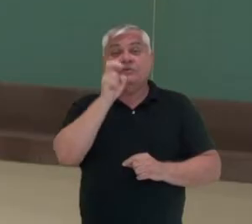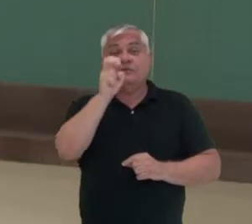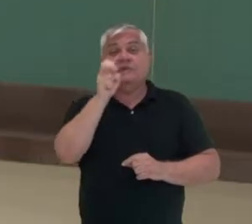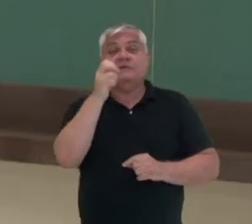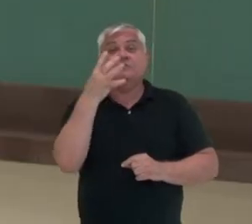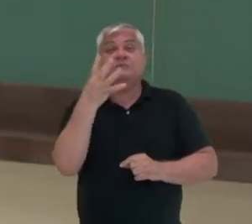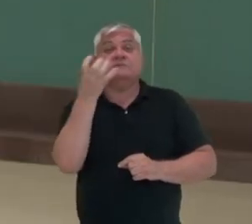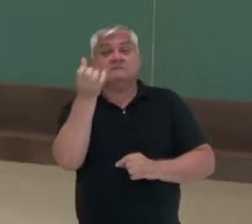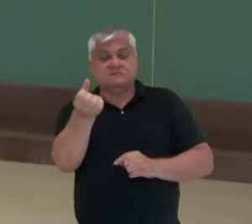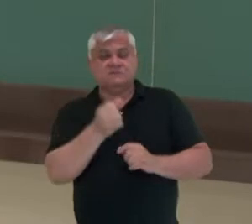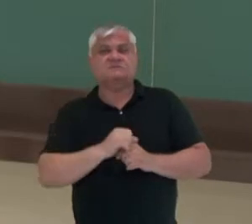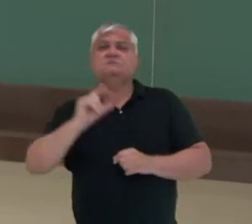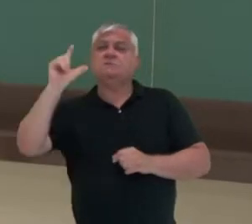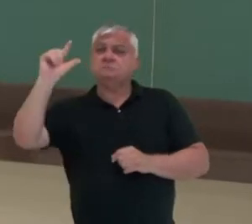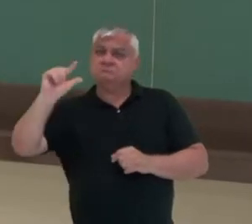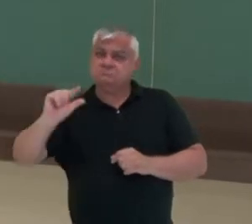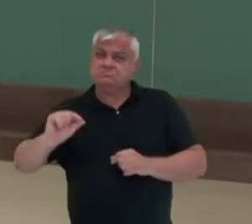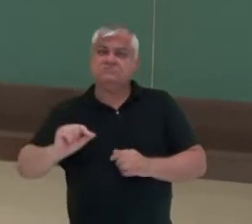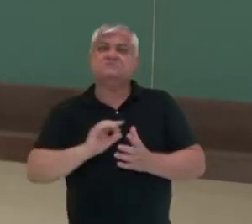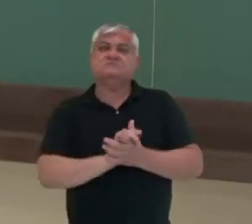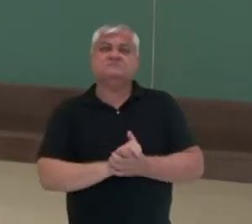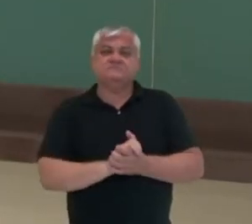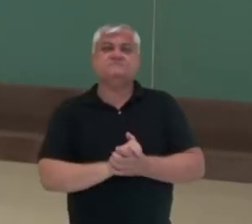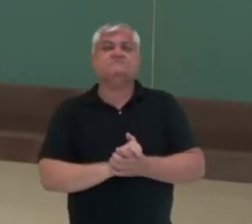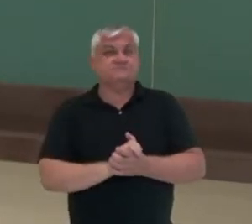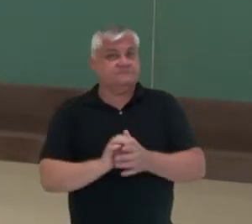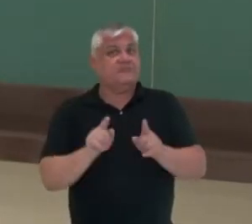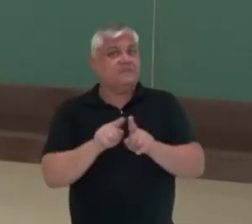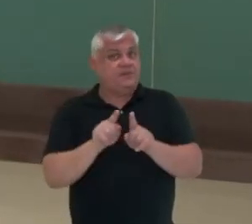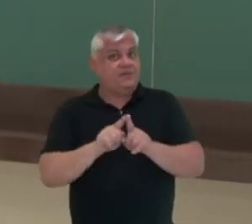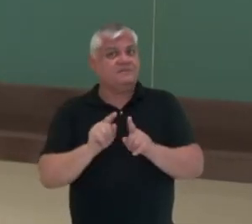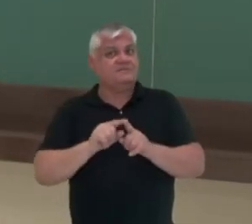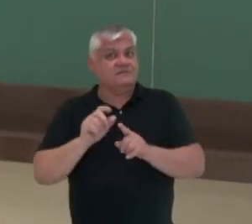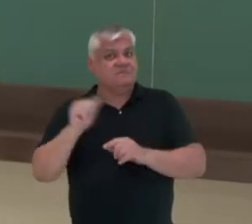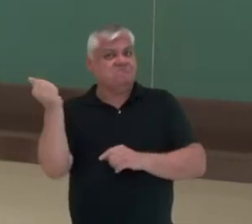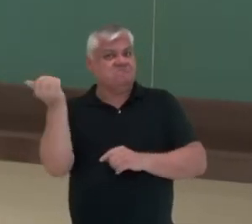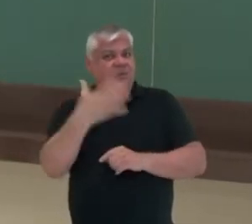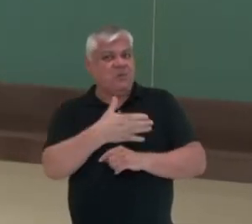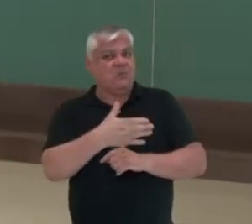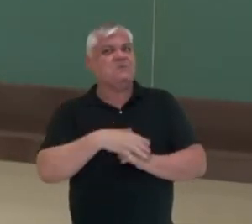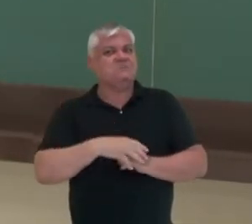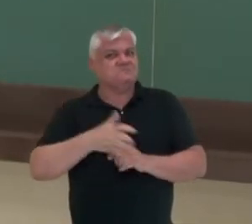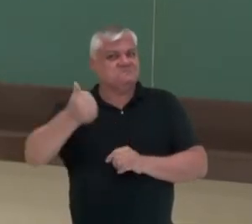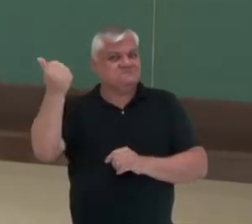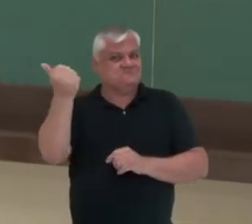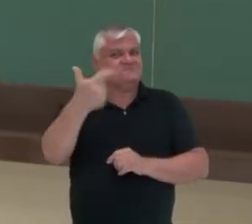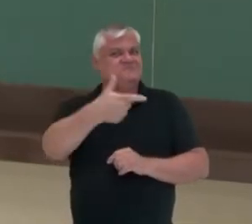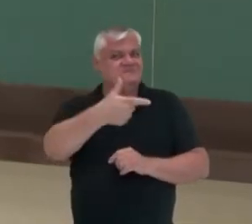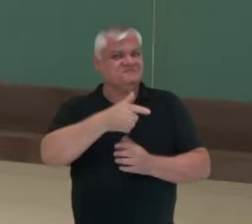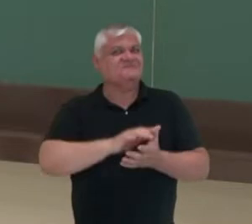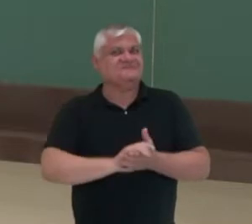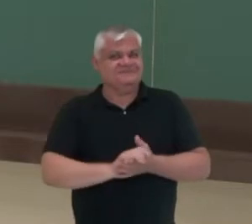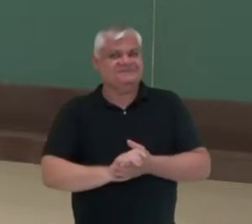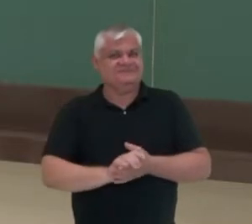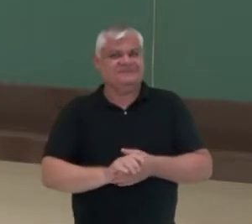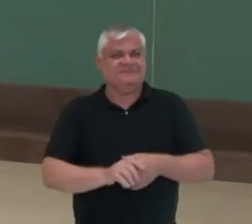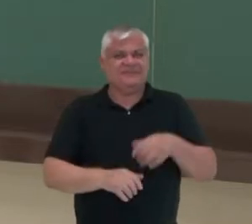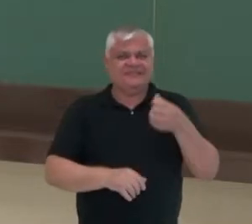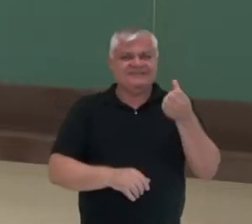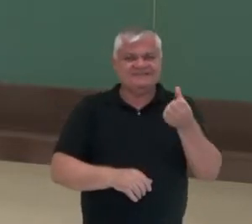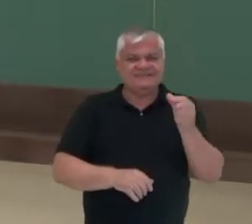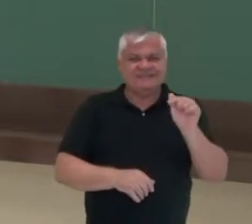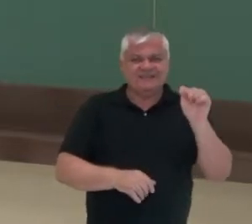2.546, foi uma redução, né? Foi uma redução maior até, né? Se a gente observar aqui em relação ali ao ano